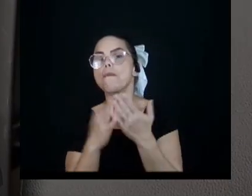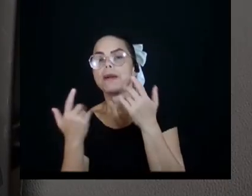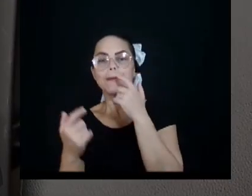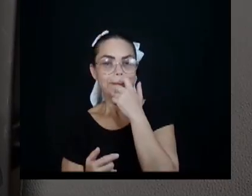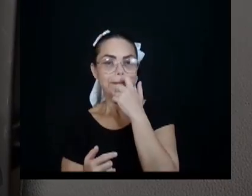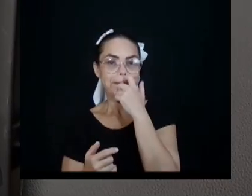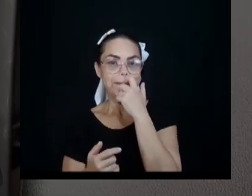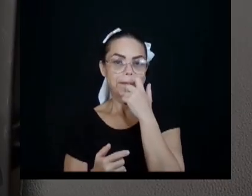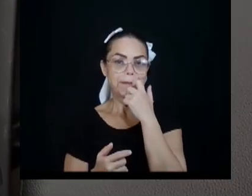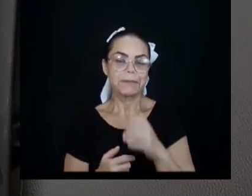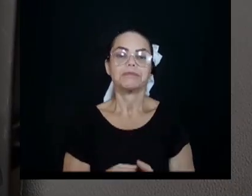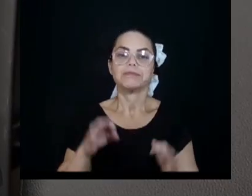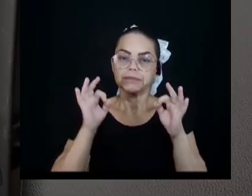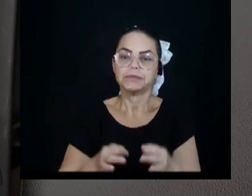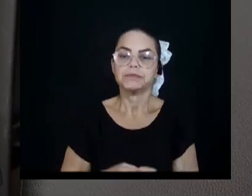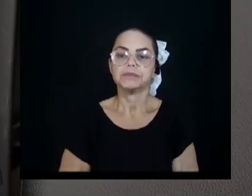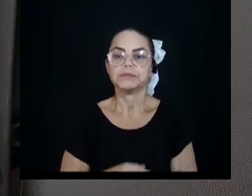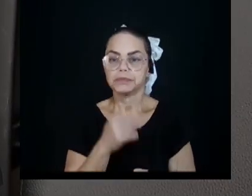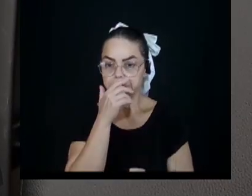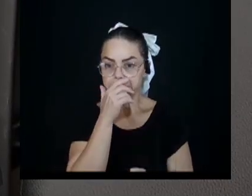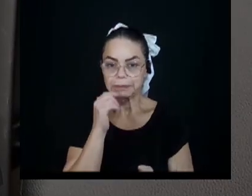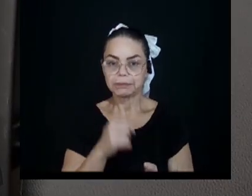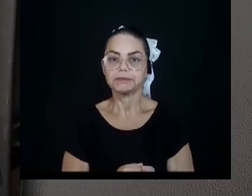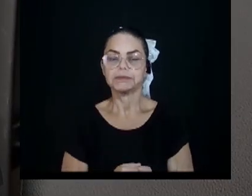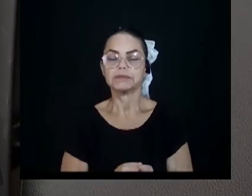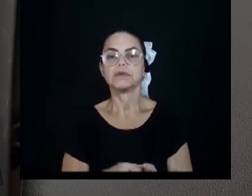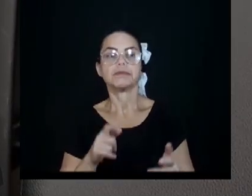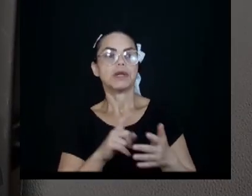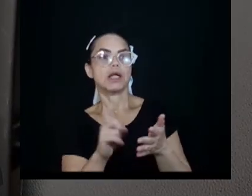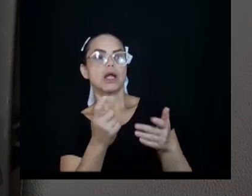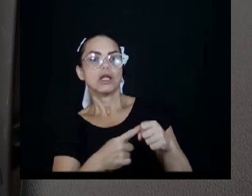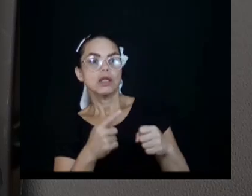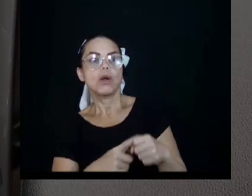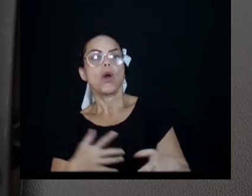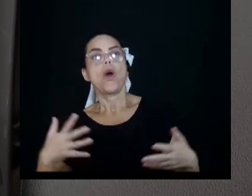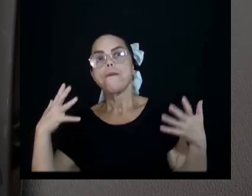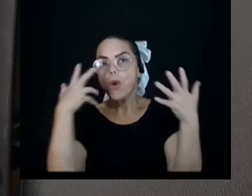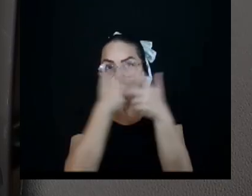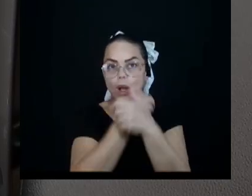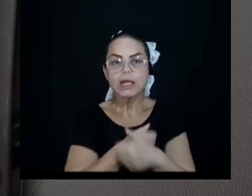E você vê, a cidade vai ficando mais bonita, mais alegre, mais colorida.